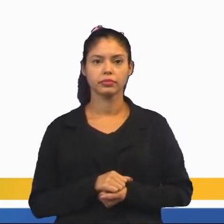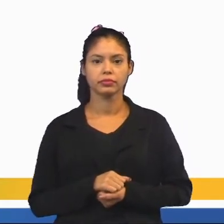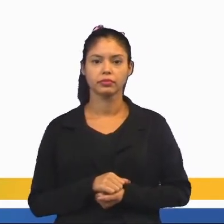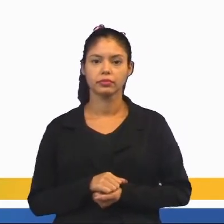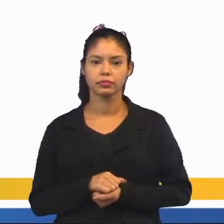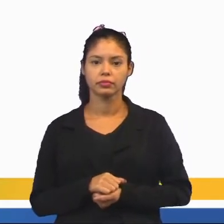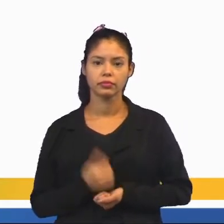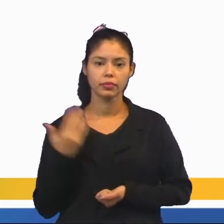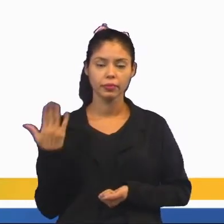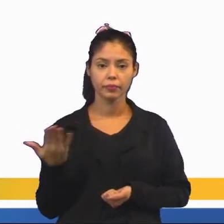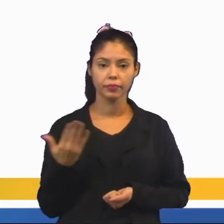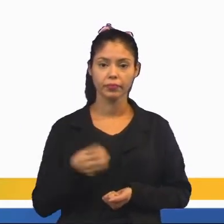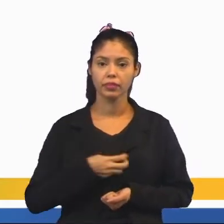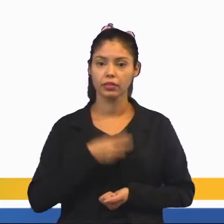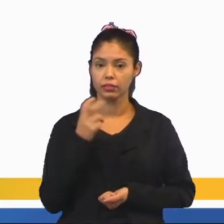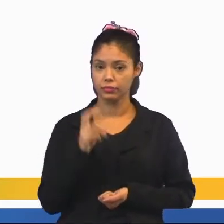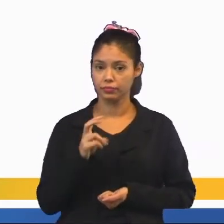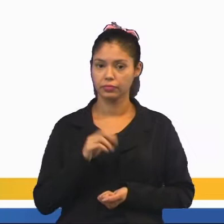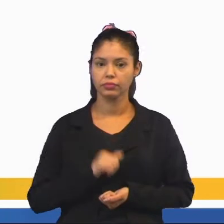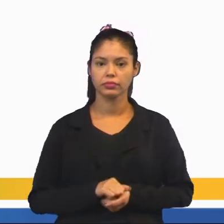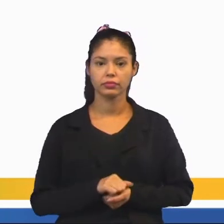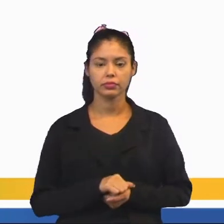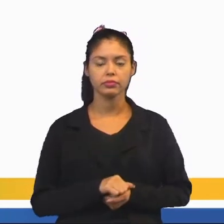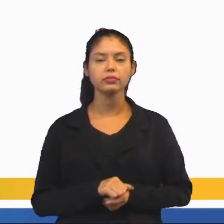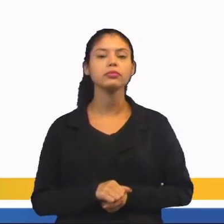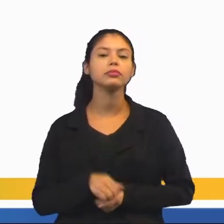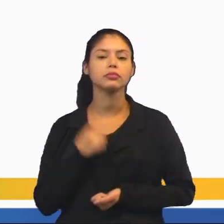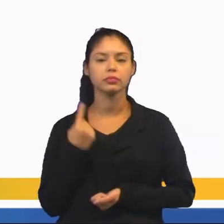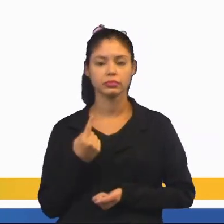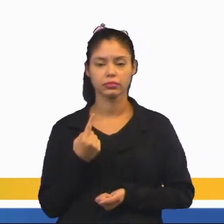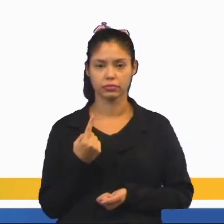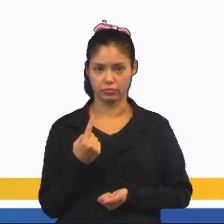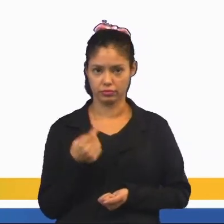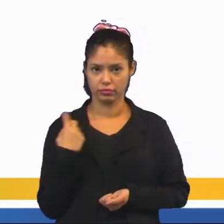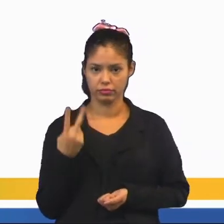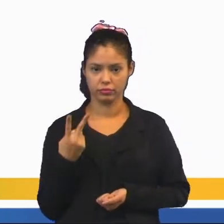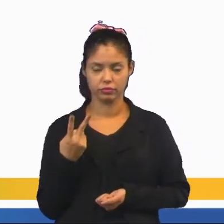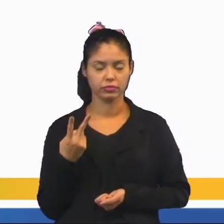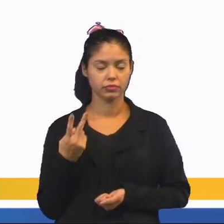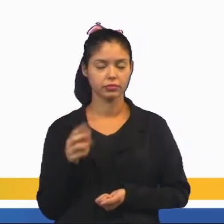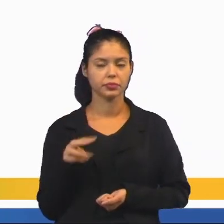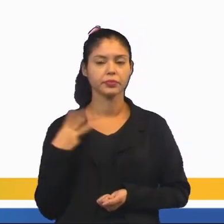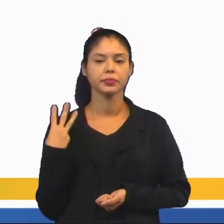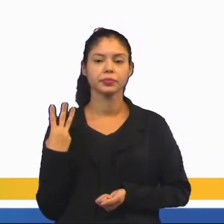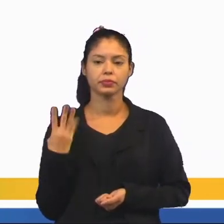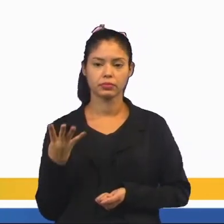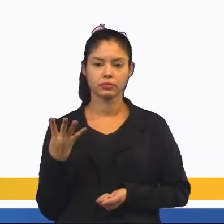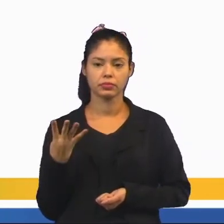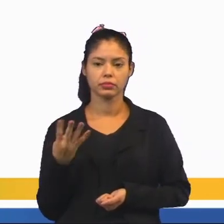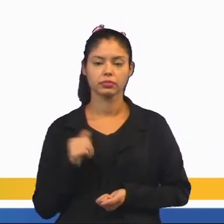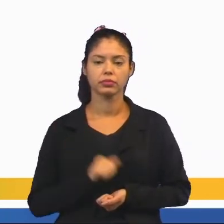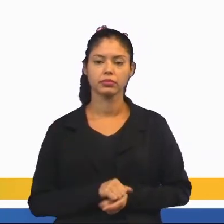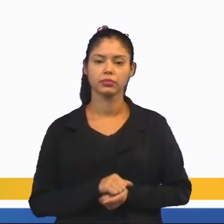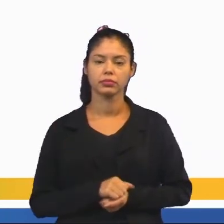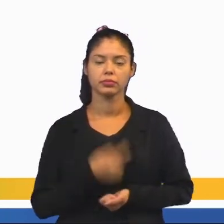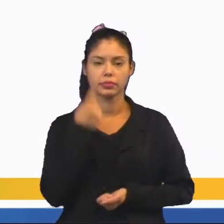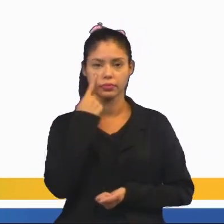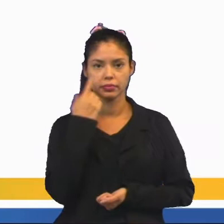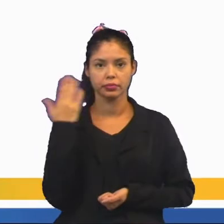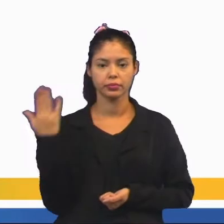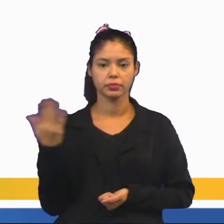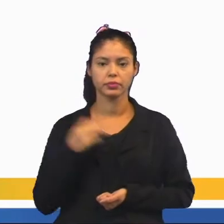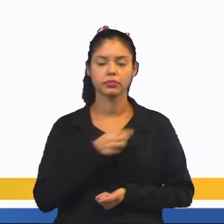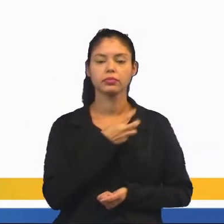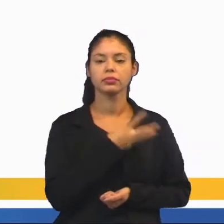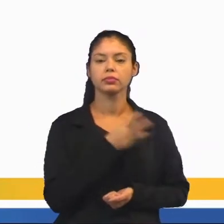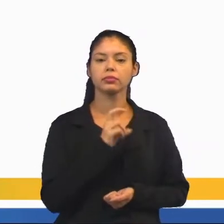345. Agora o 3 com 5, depois com 1, depois com 2, depois com 4. Veja como